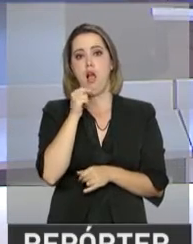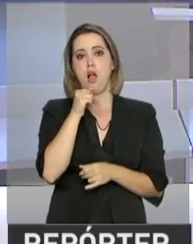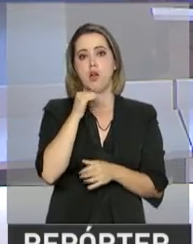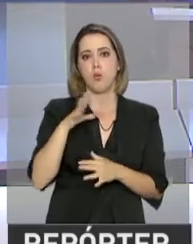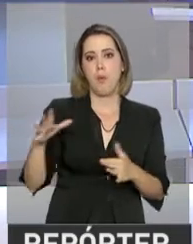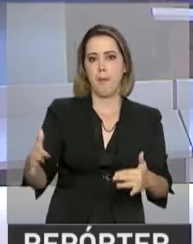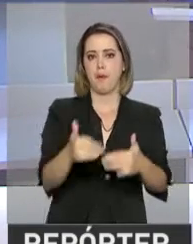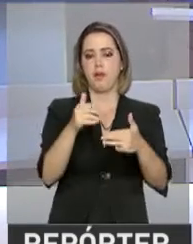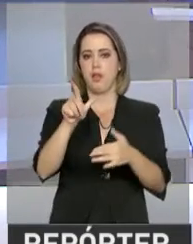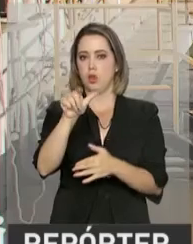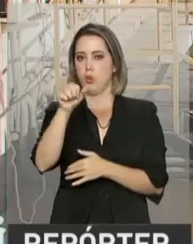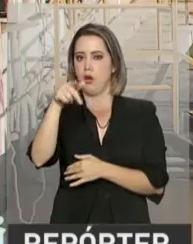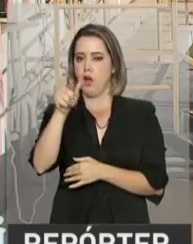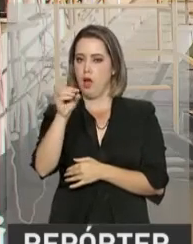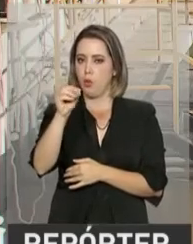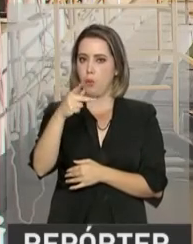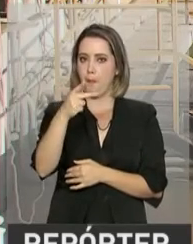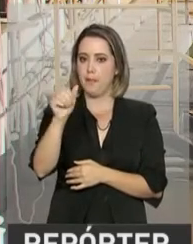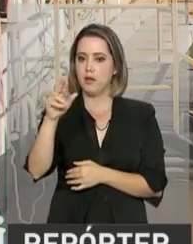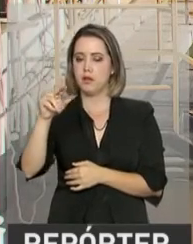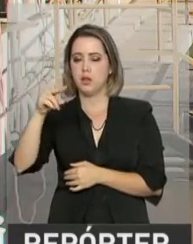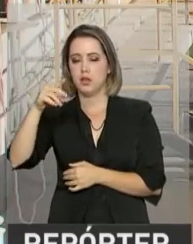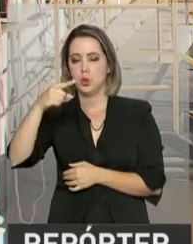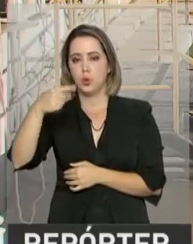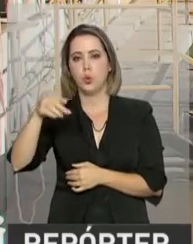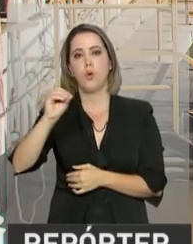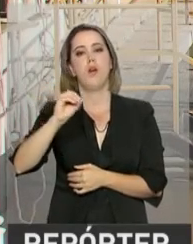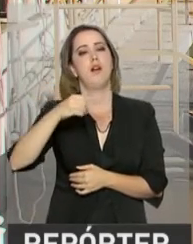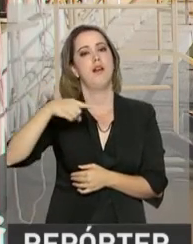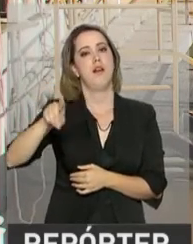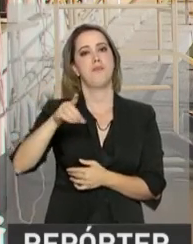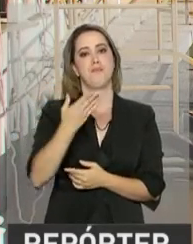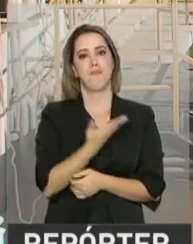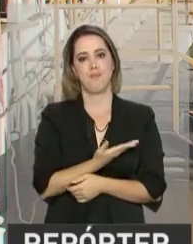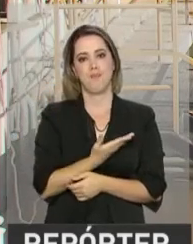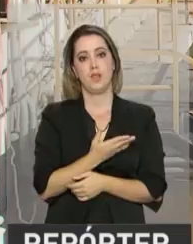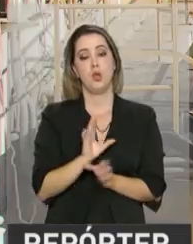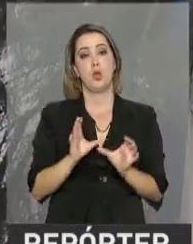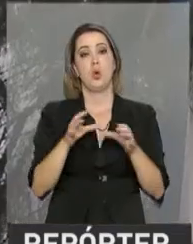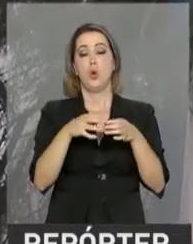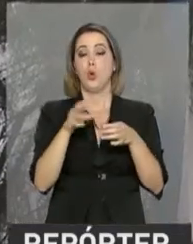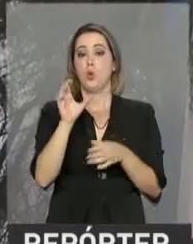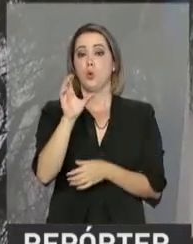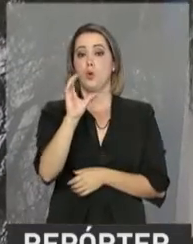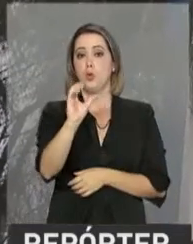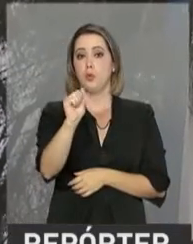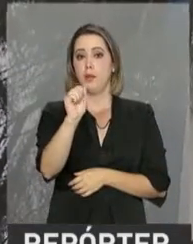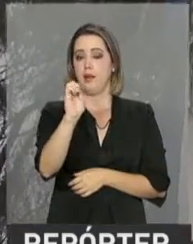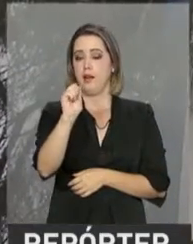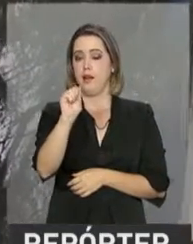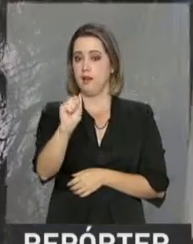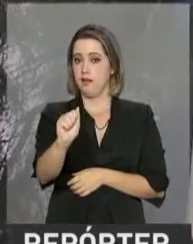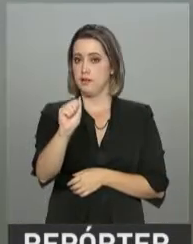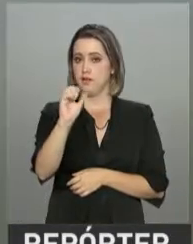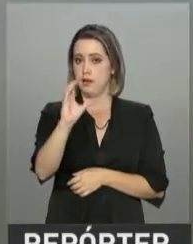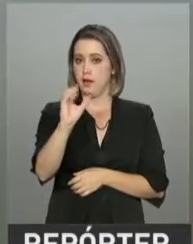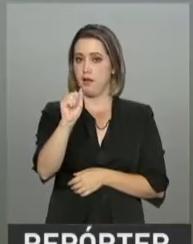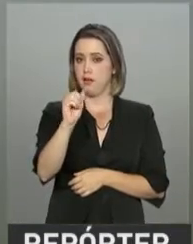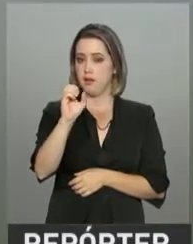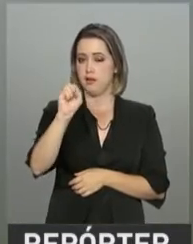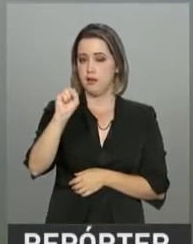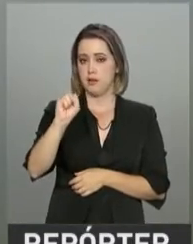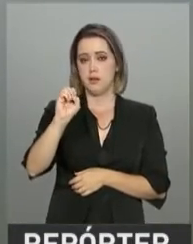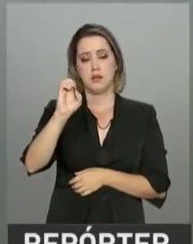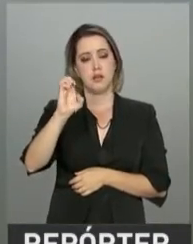brasília a companhia de saneamento ambiental do distrito federal caesb será responsável pela execução